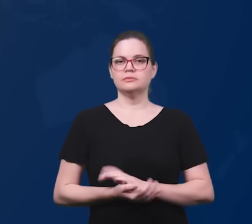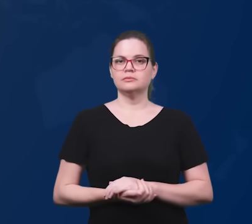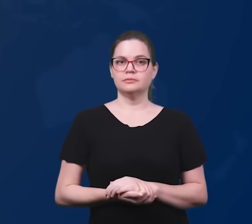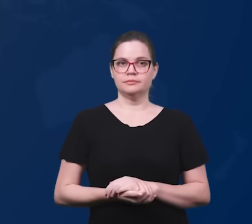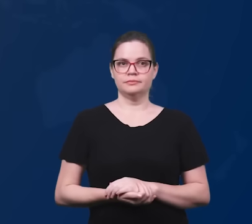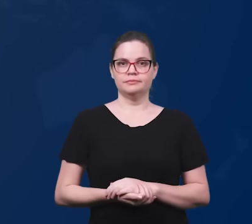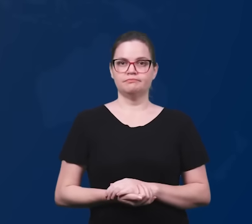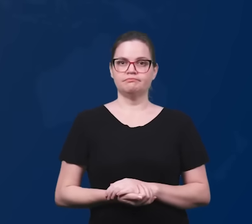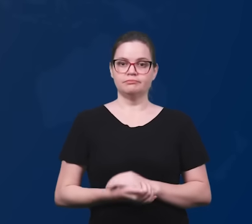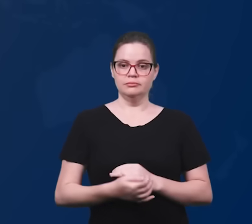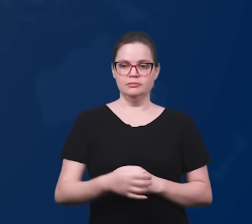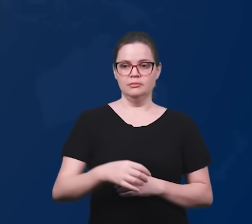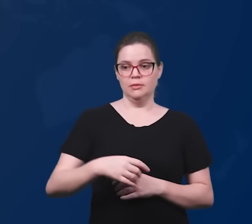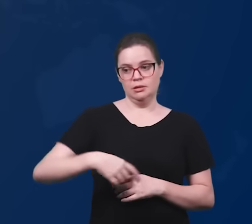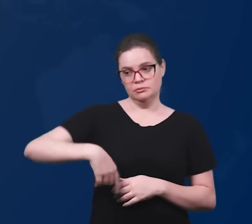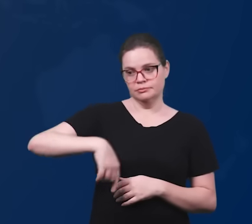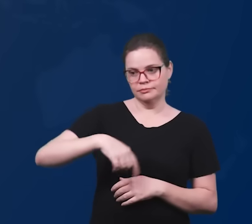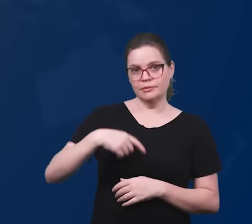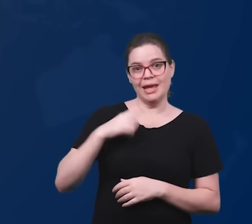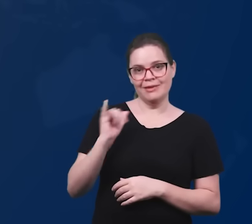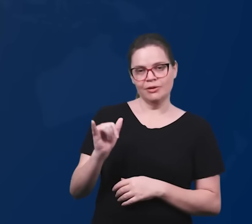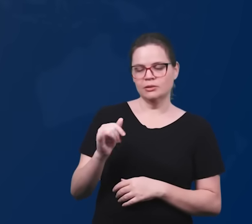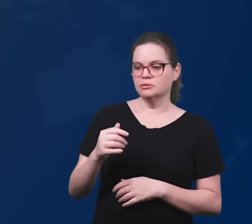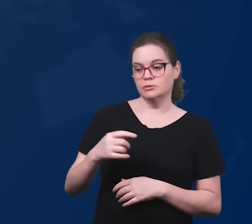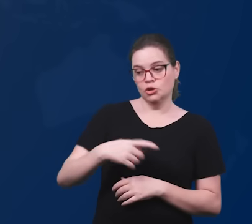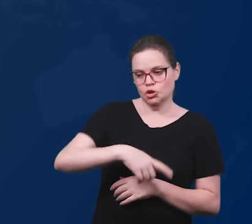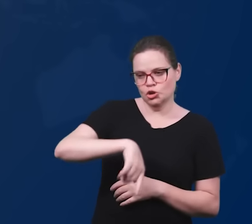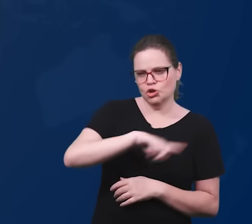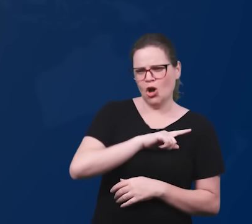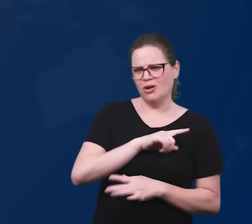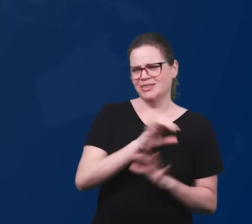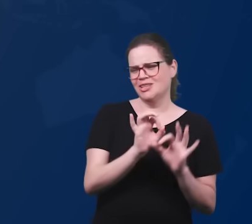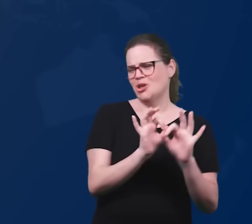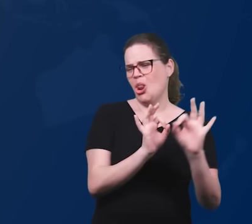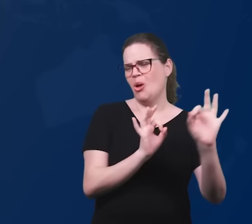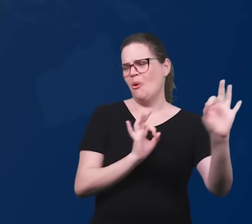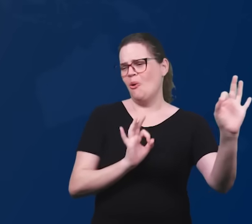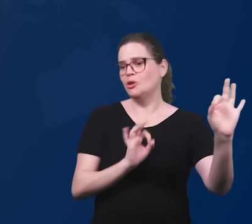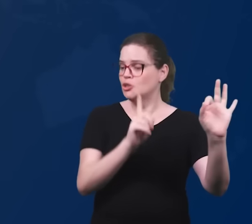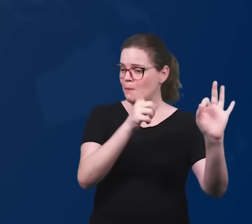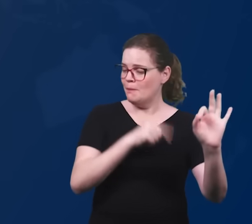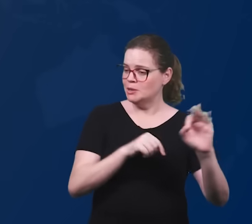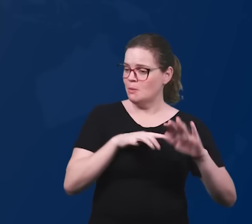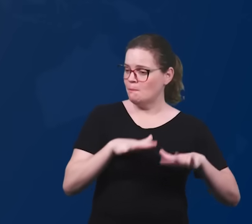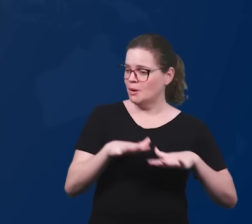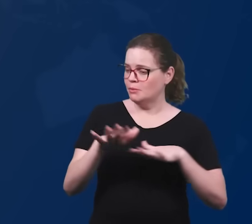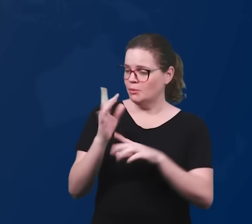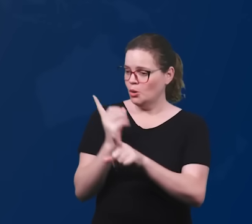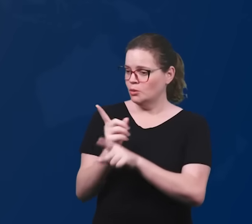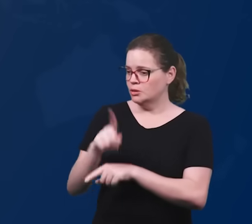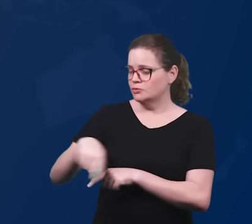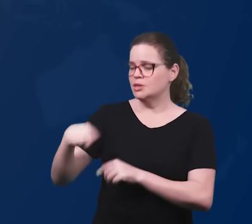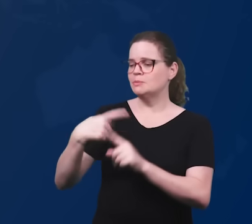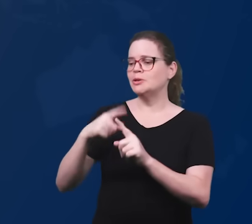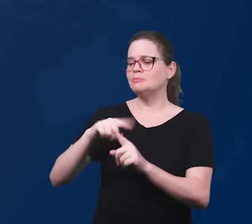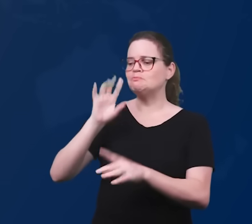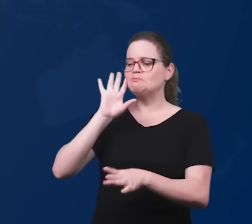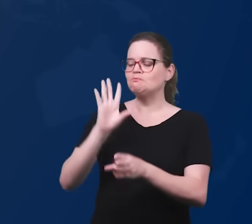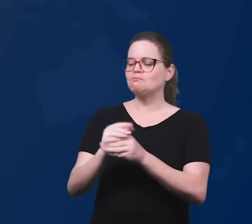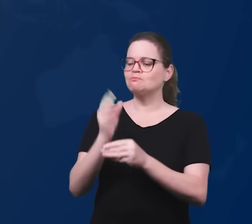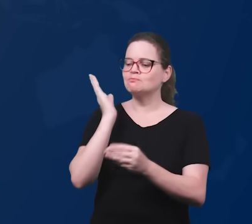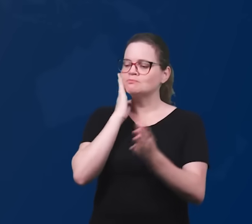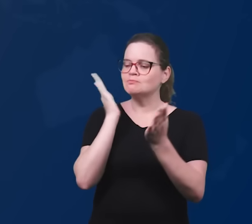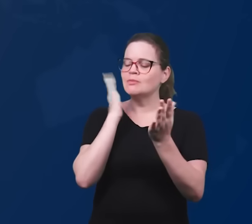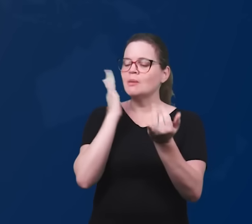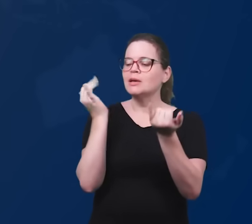responderam: teus servos vieram de uma terra muito distante, por causa do nome do Senhor teu Deus, porquanto ouvimos a